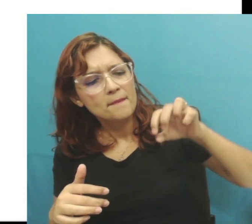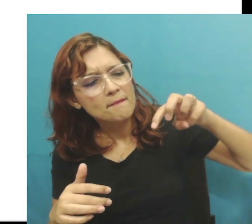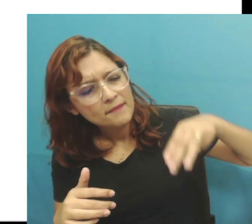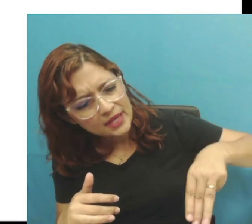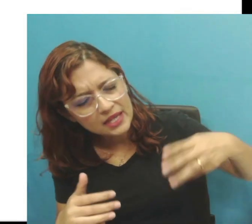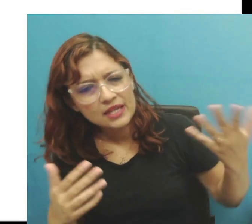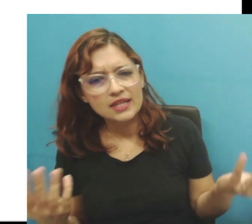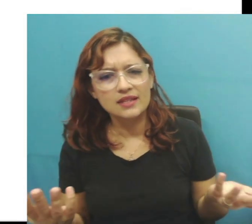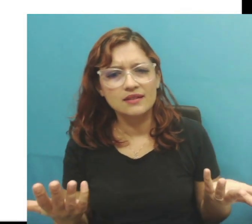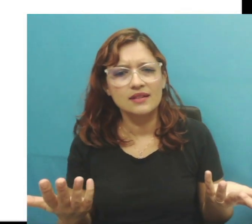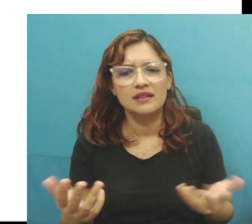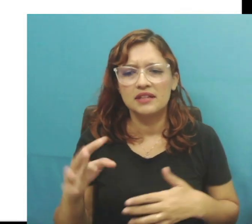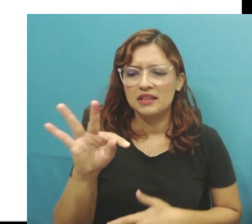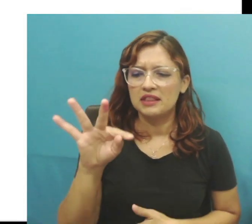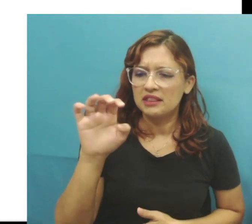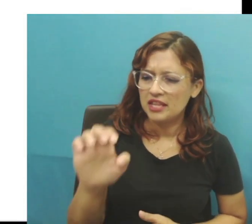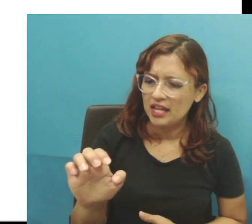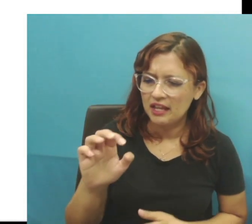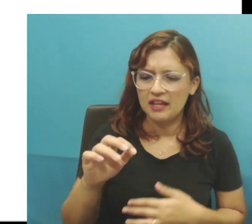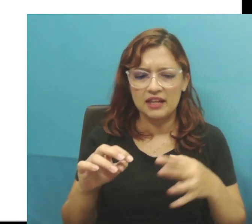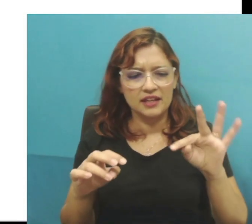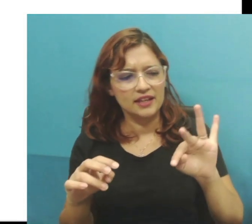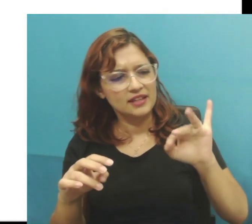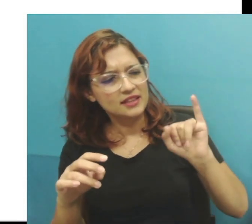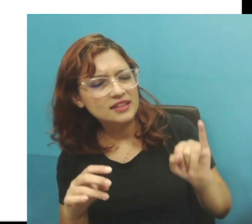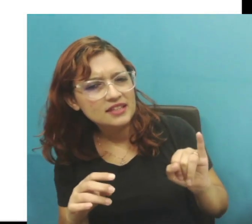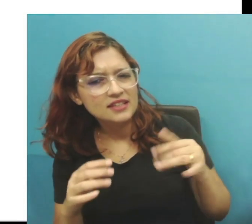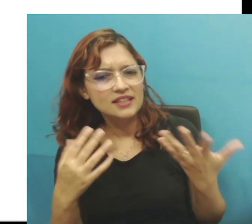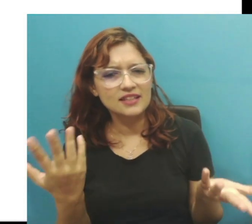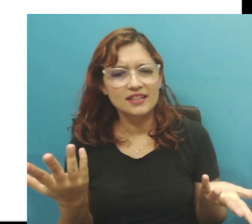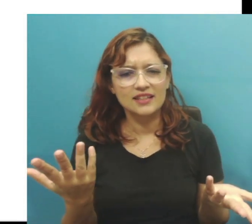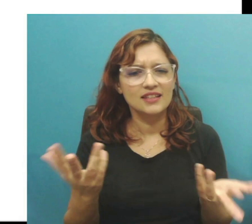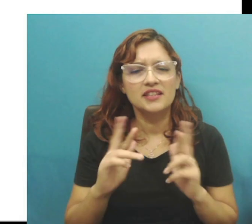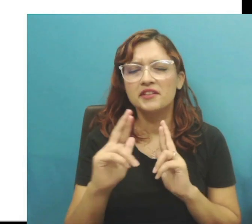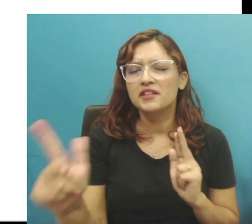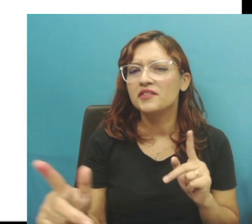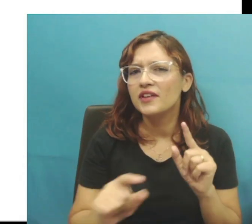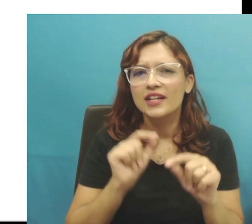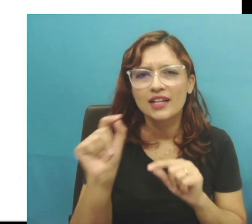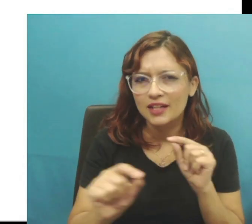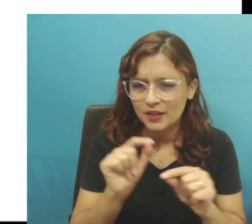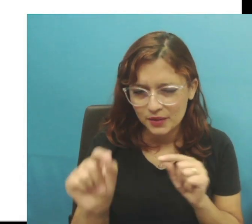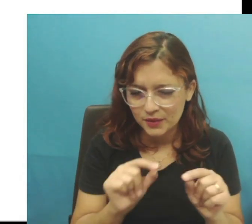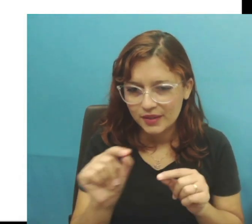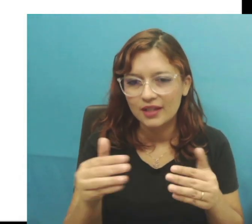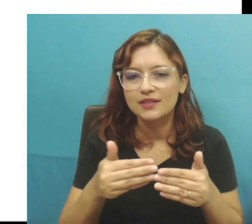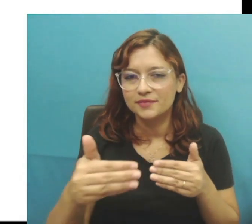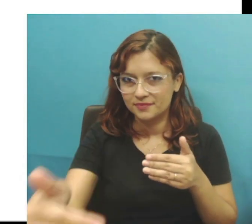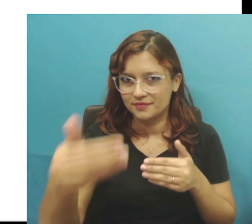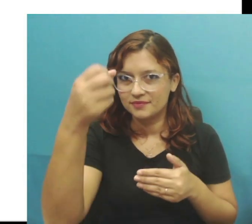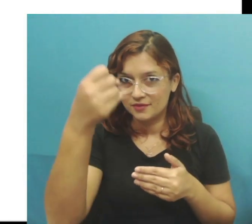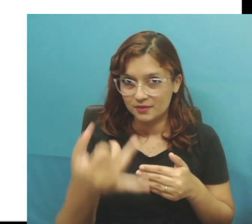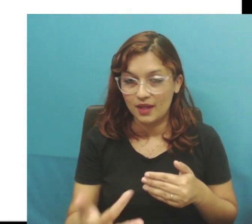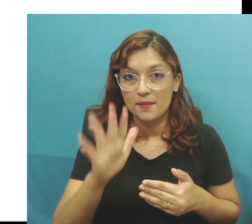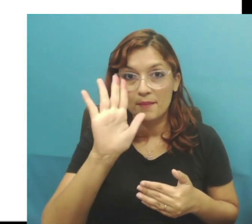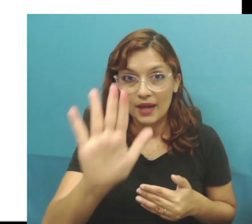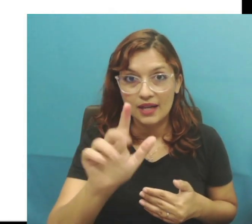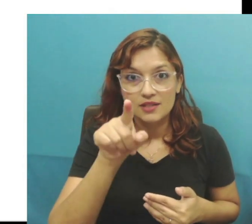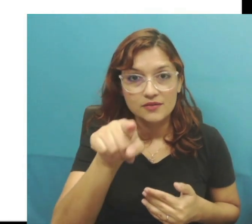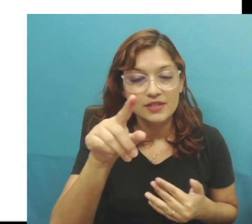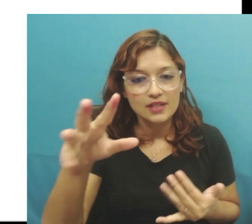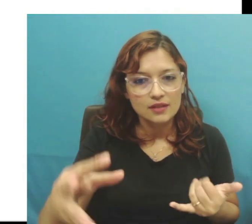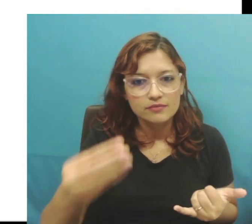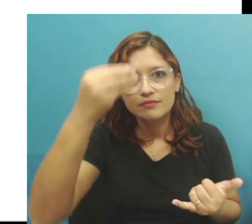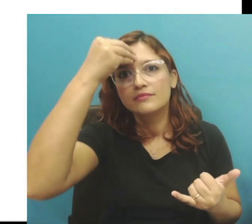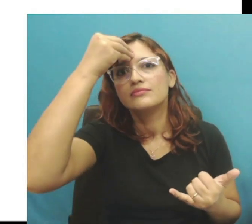me perguntam, né? Me, mim, te e ti. Qual é a diferença? Então,